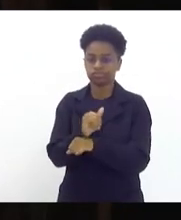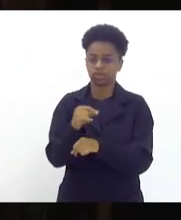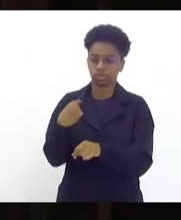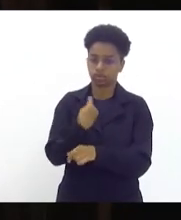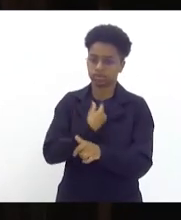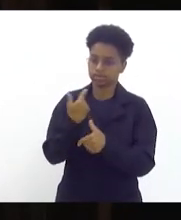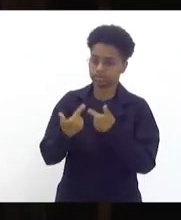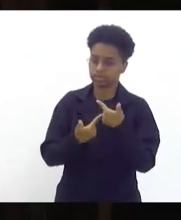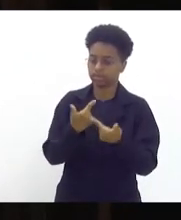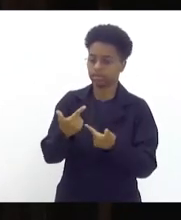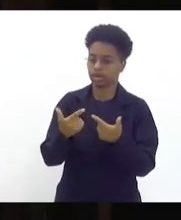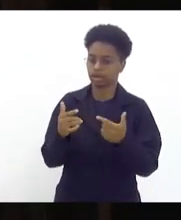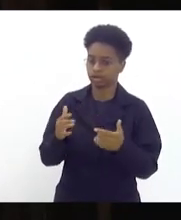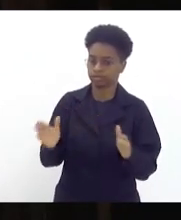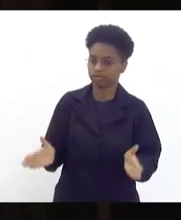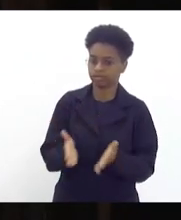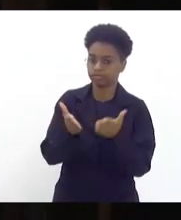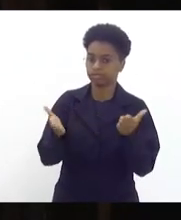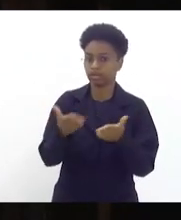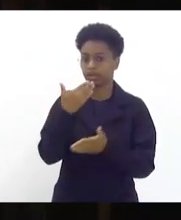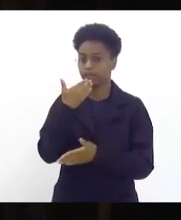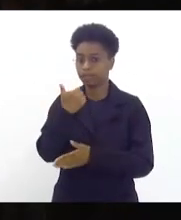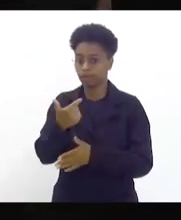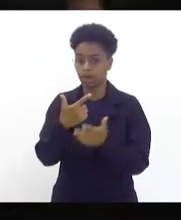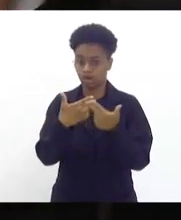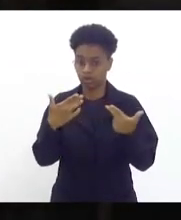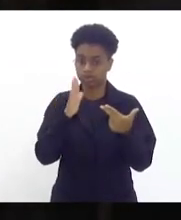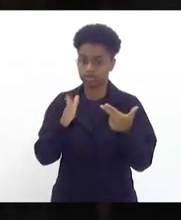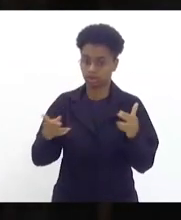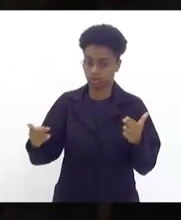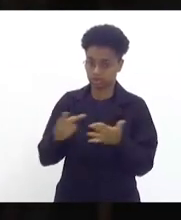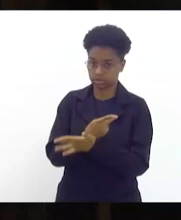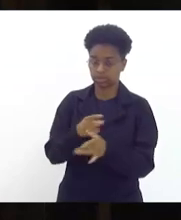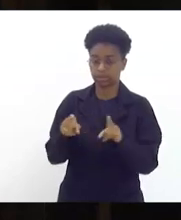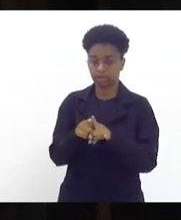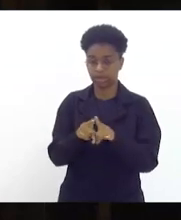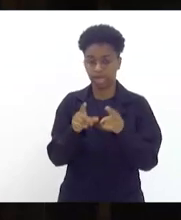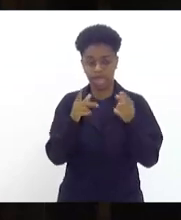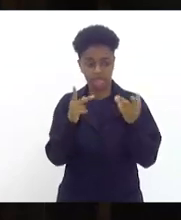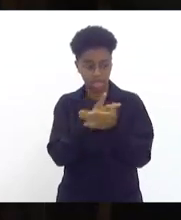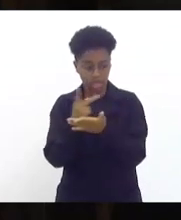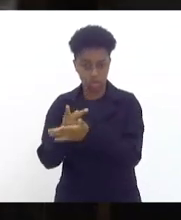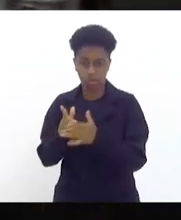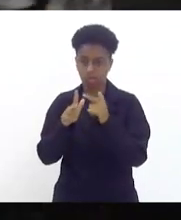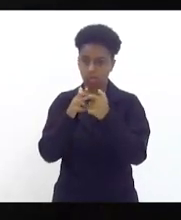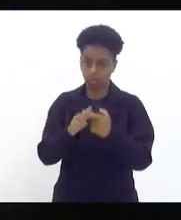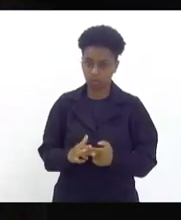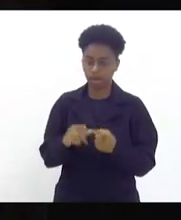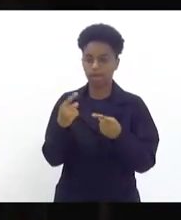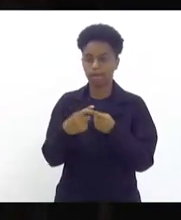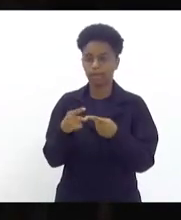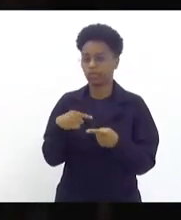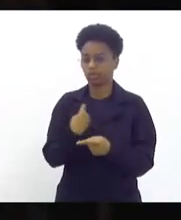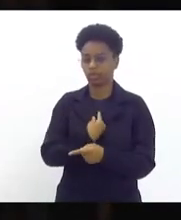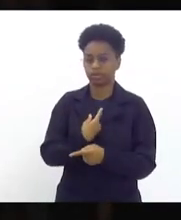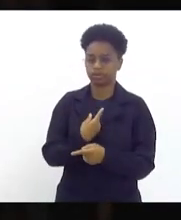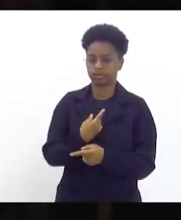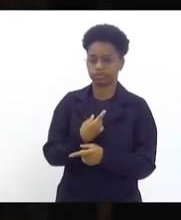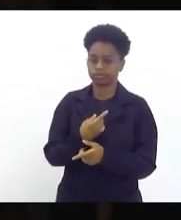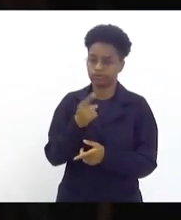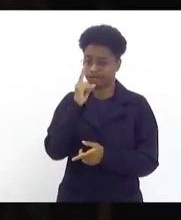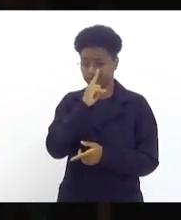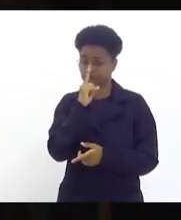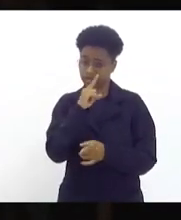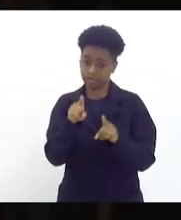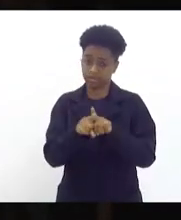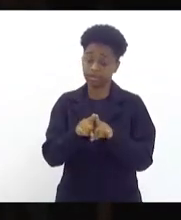trabalho nosso trabalho é sempre esse é melhorar o que já foi feito e corrigir os erros no caminho que não somos infalíveis também e por